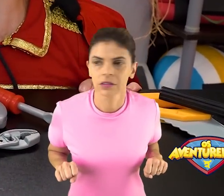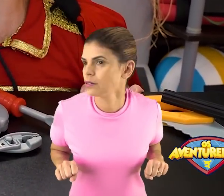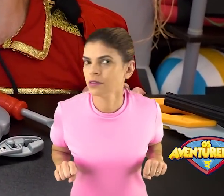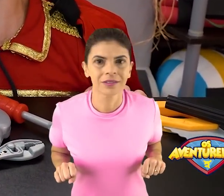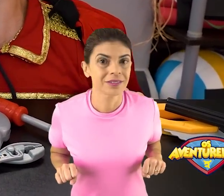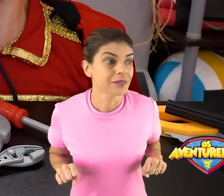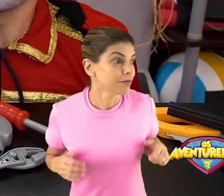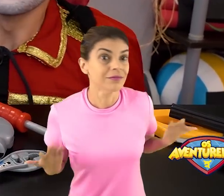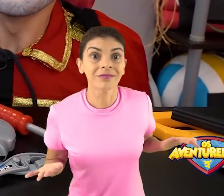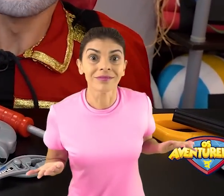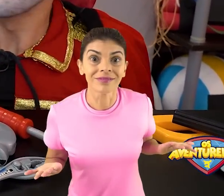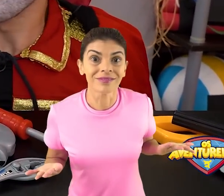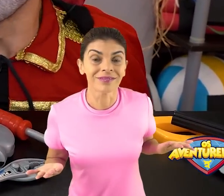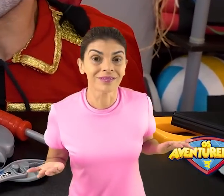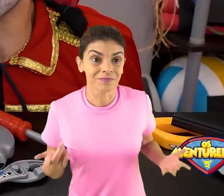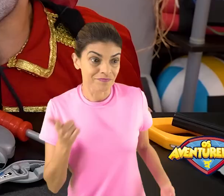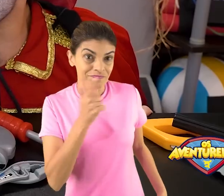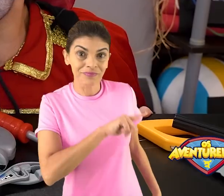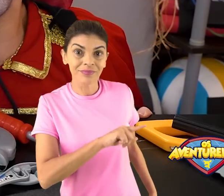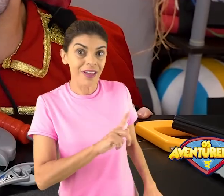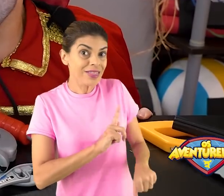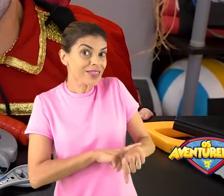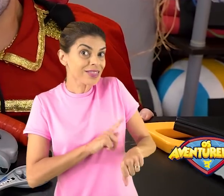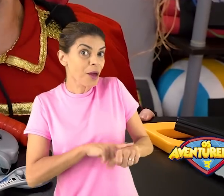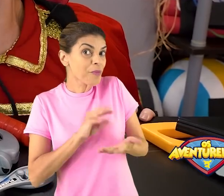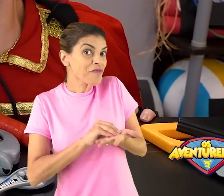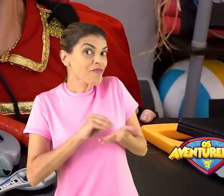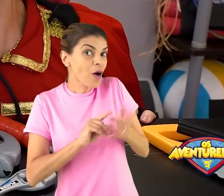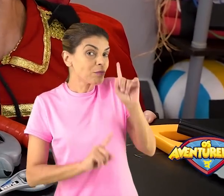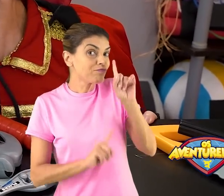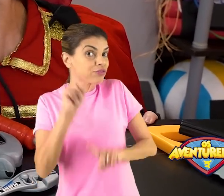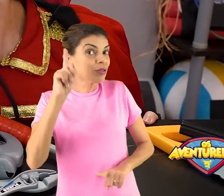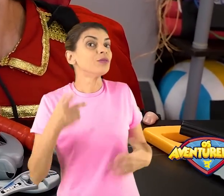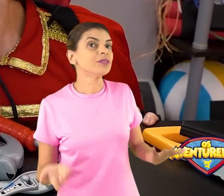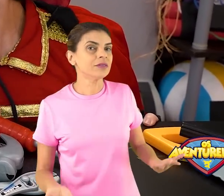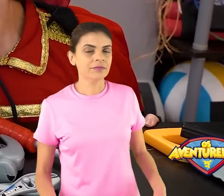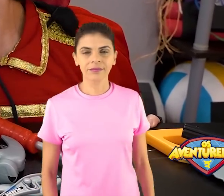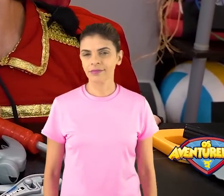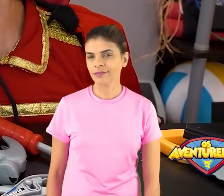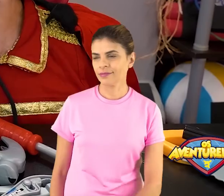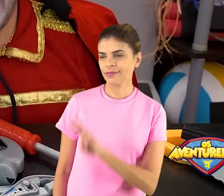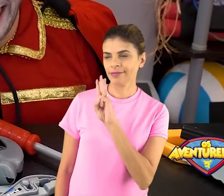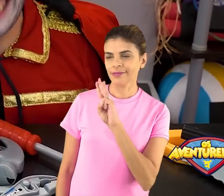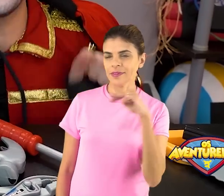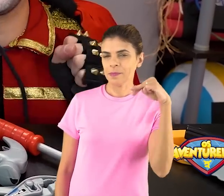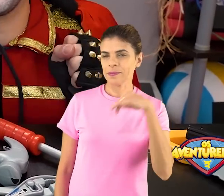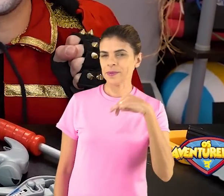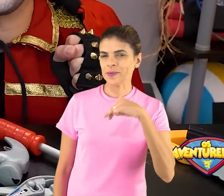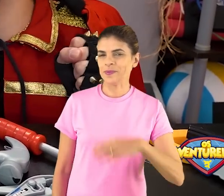Então doutor Mau Mau Quanto tempo falta para o míssil ativar? Três minutos